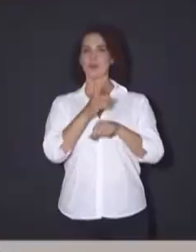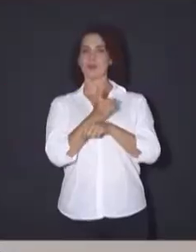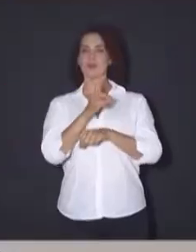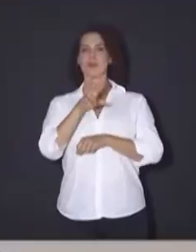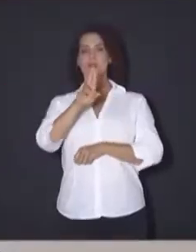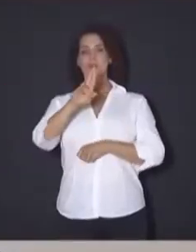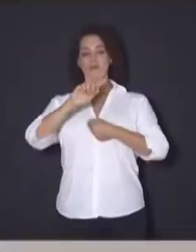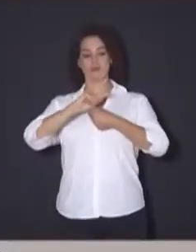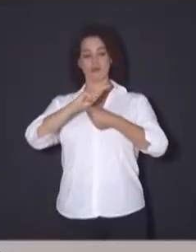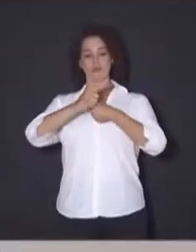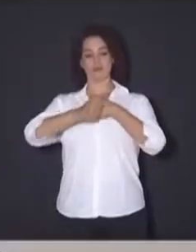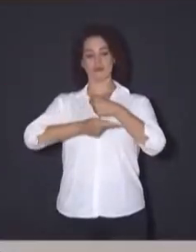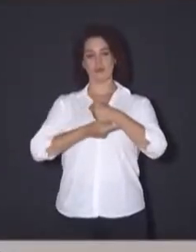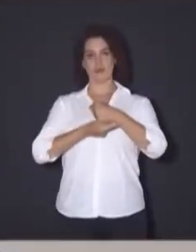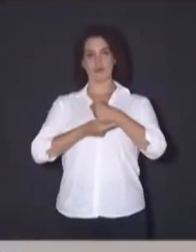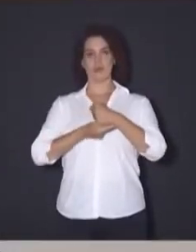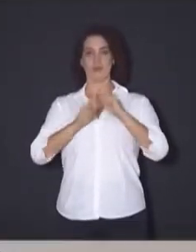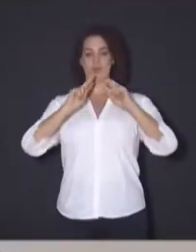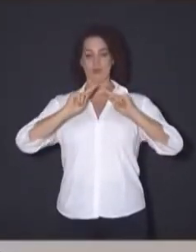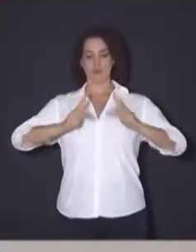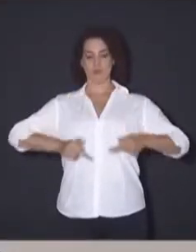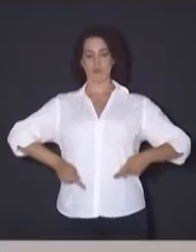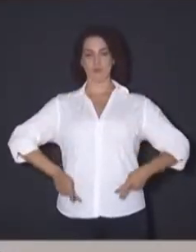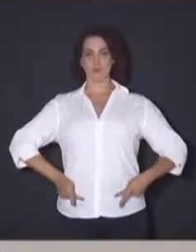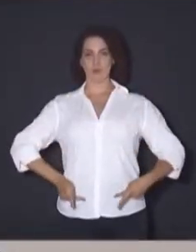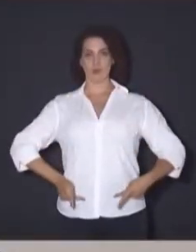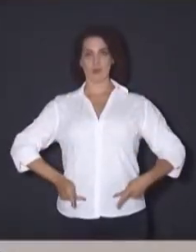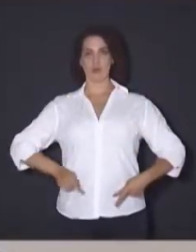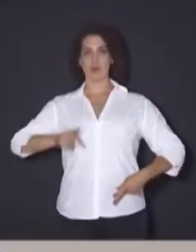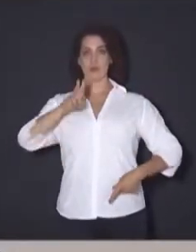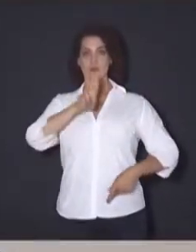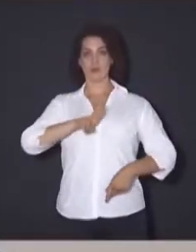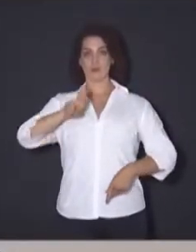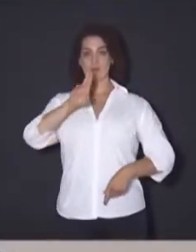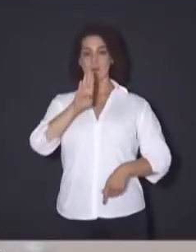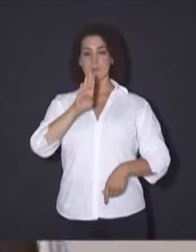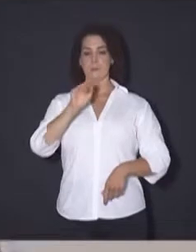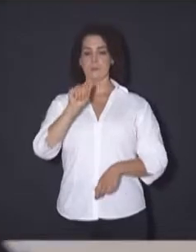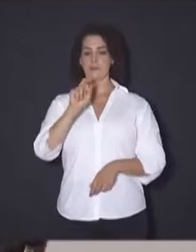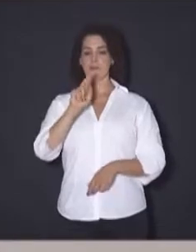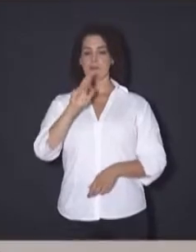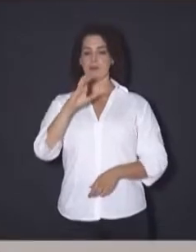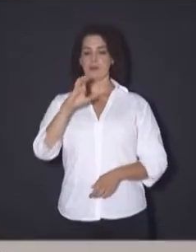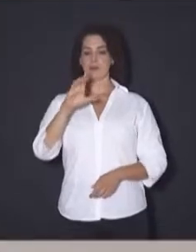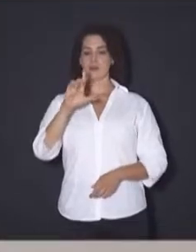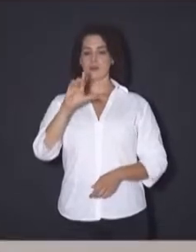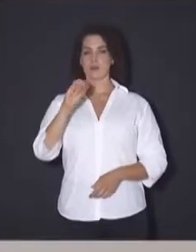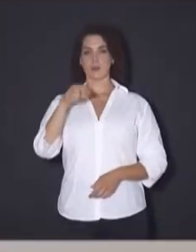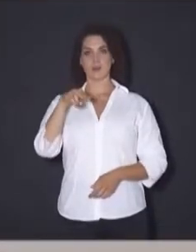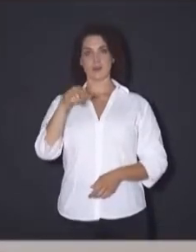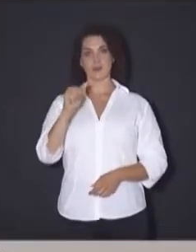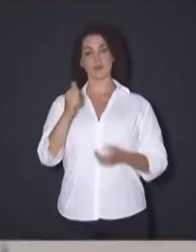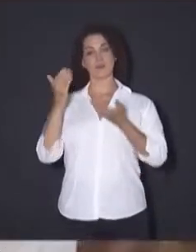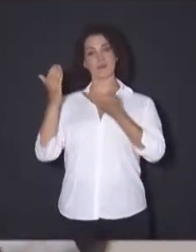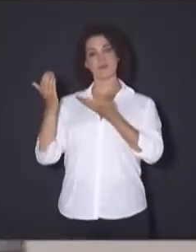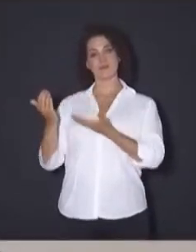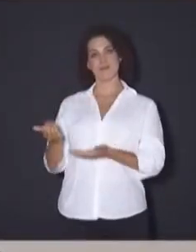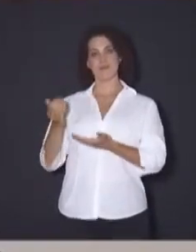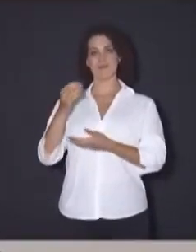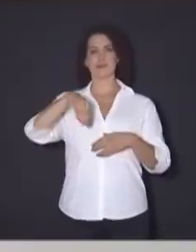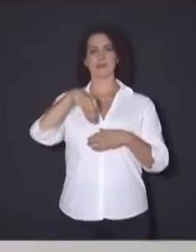humana pela universidade de barcelona com vocês com a palavra benito